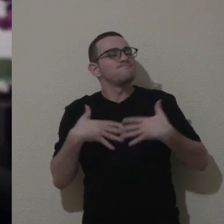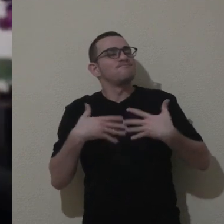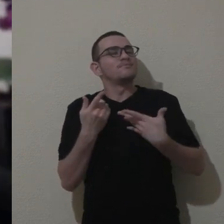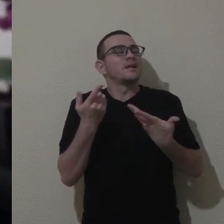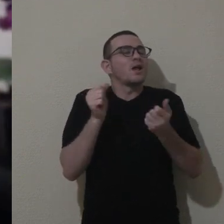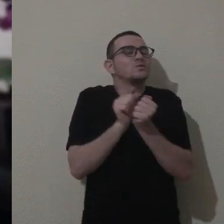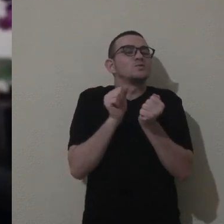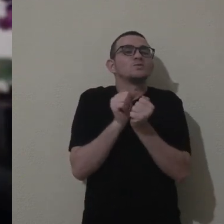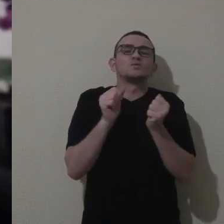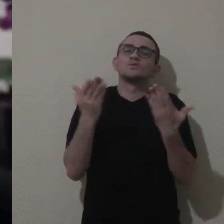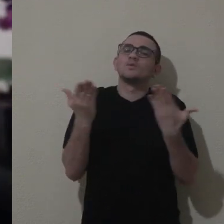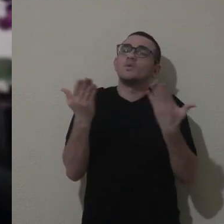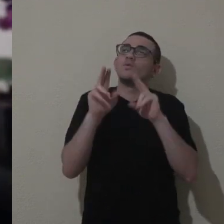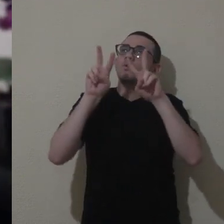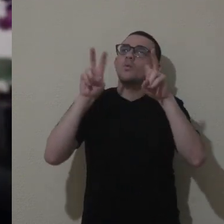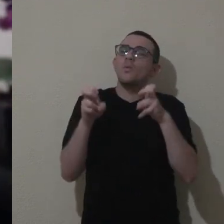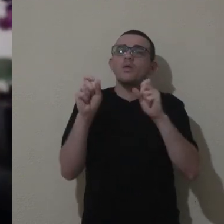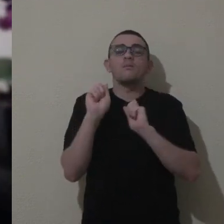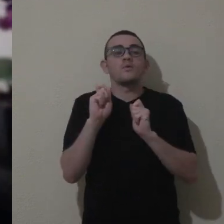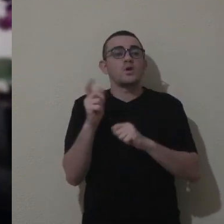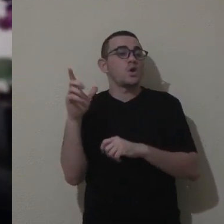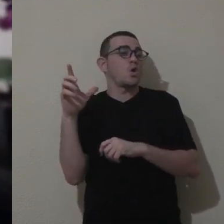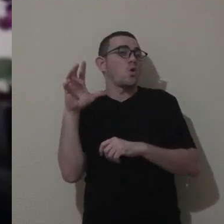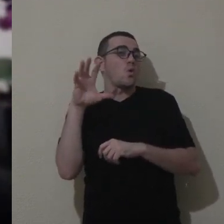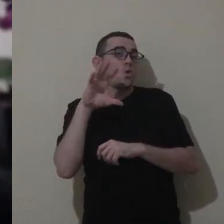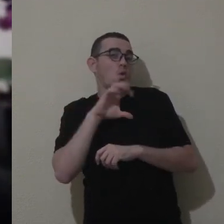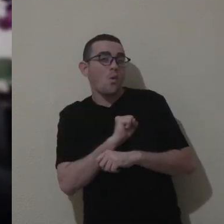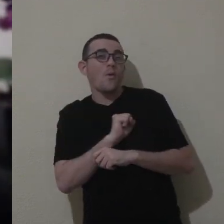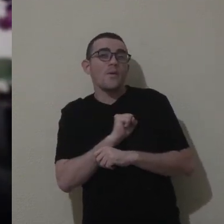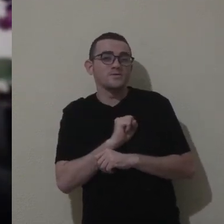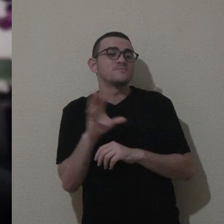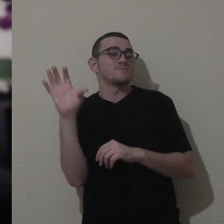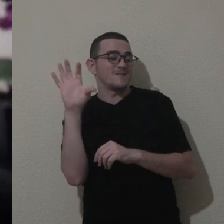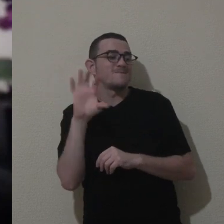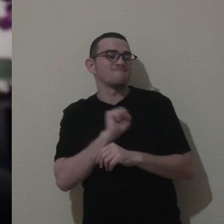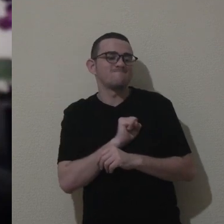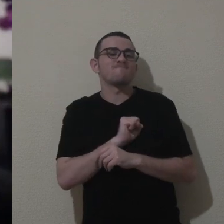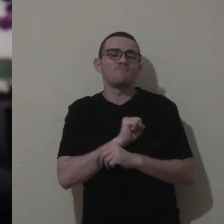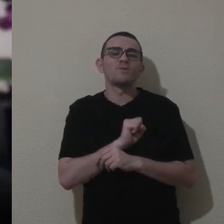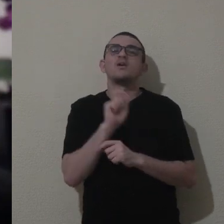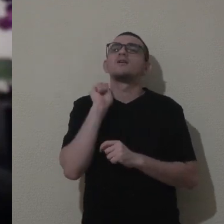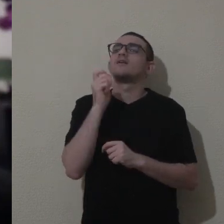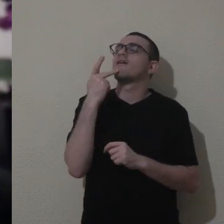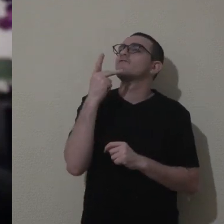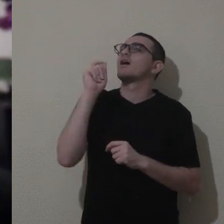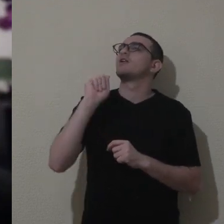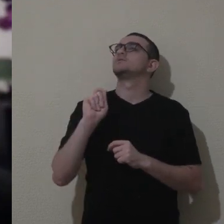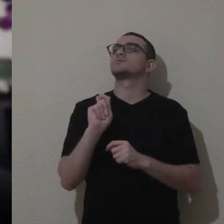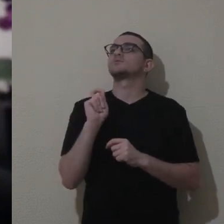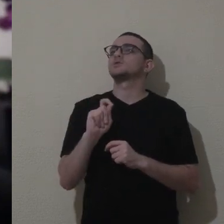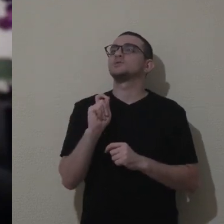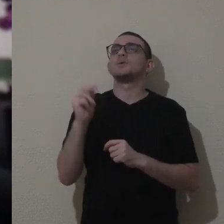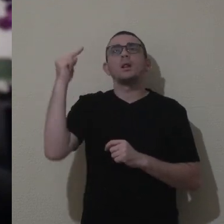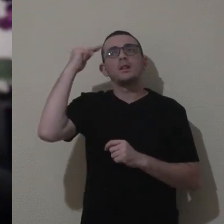prazer, né, conversar com vocês sobre um tema que eu curto muito, mas muito mesmo, que é falar sobre